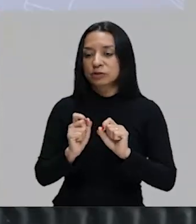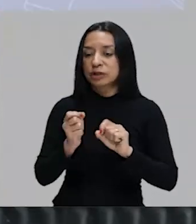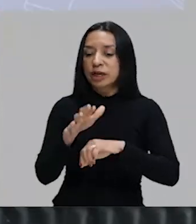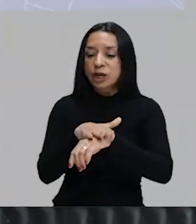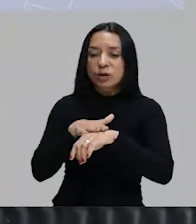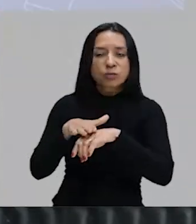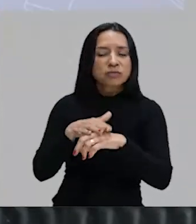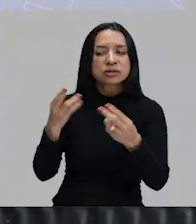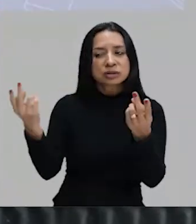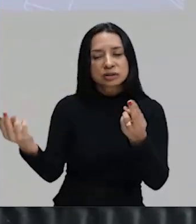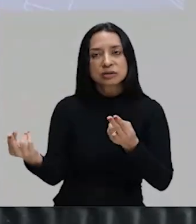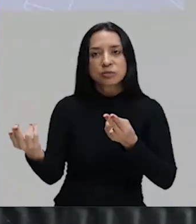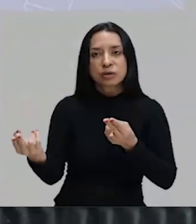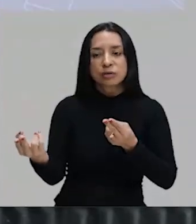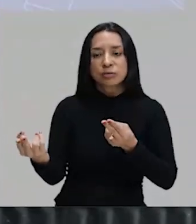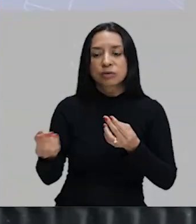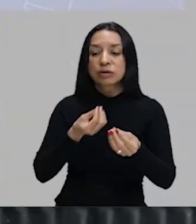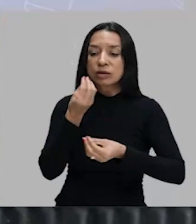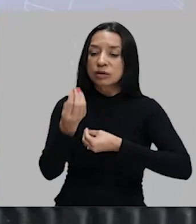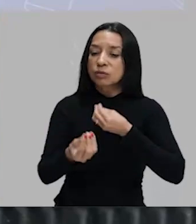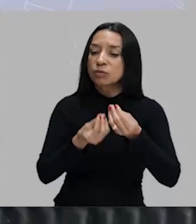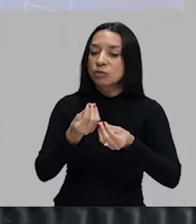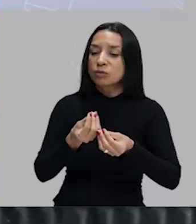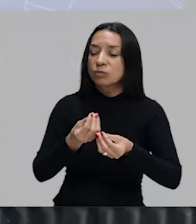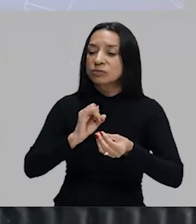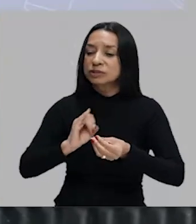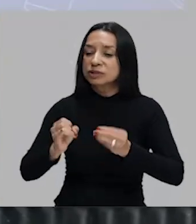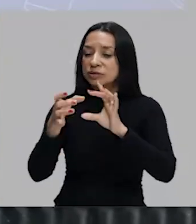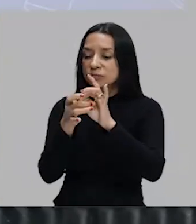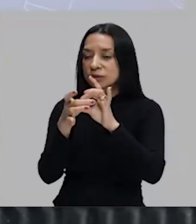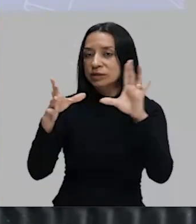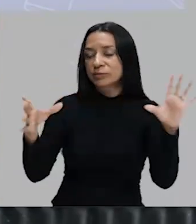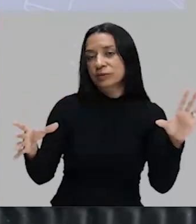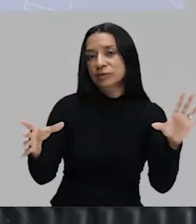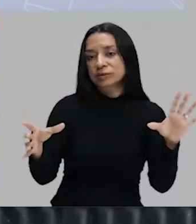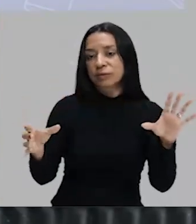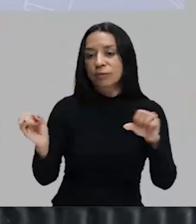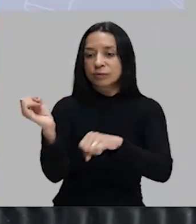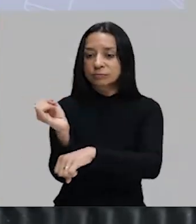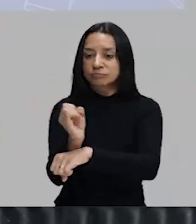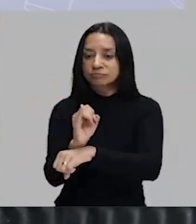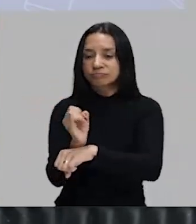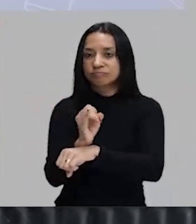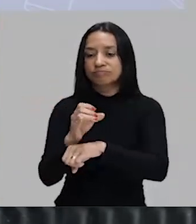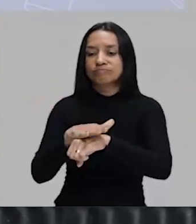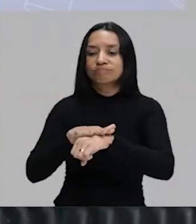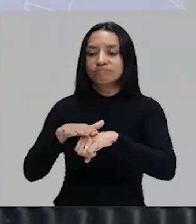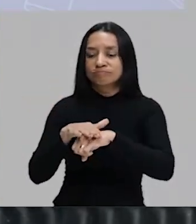uma autorização para ser informal com aquela pessoa.